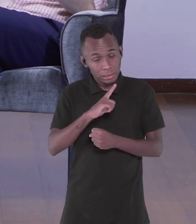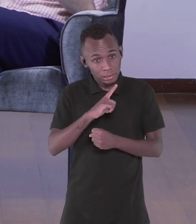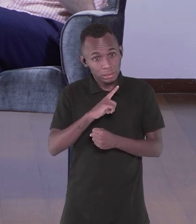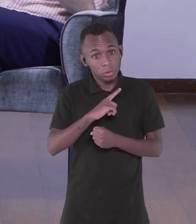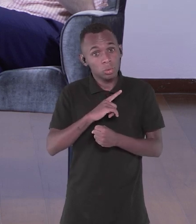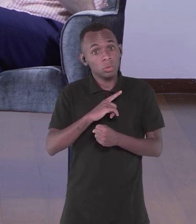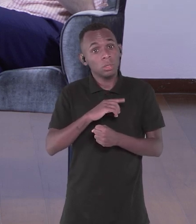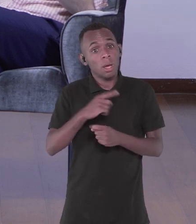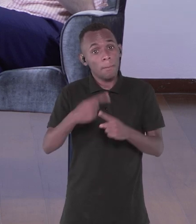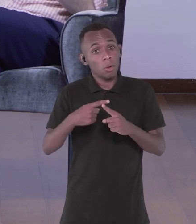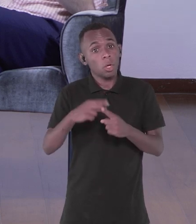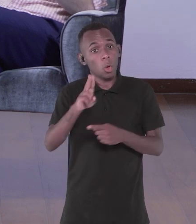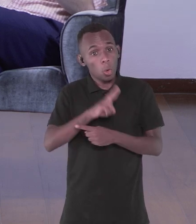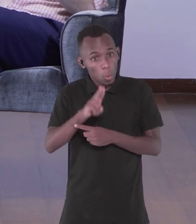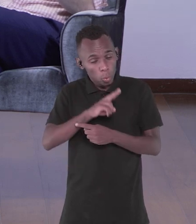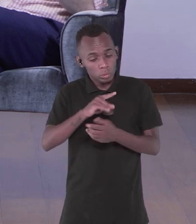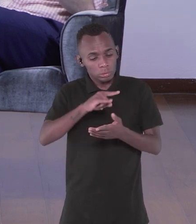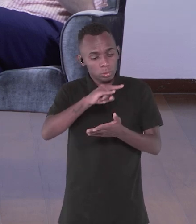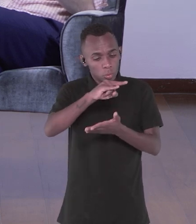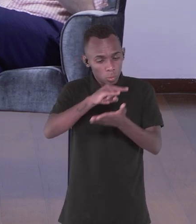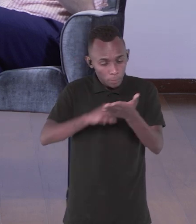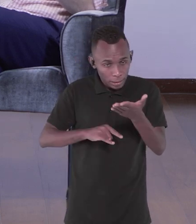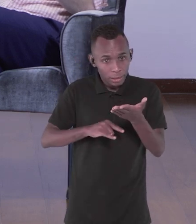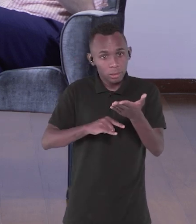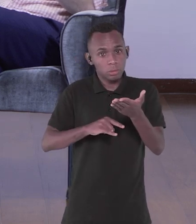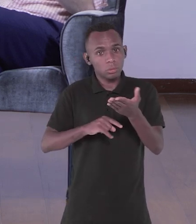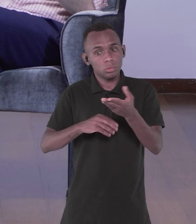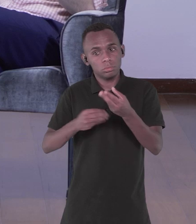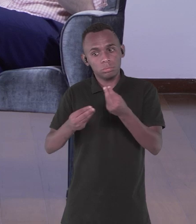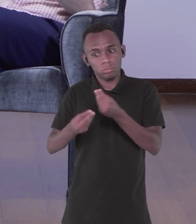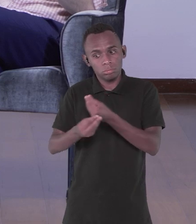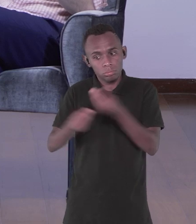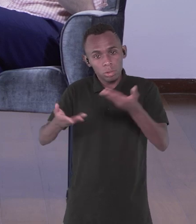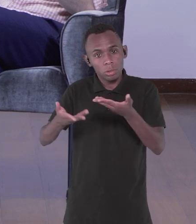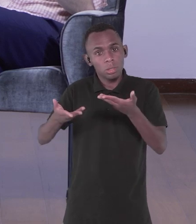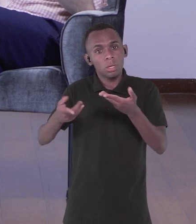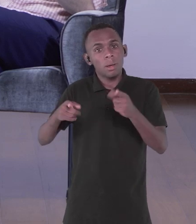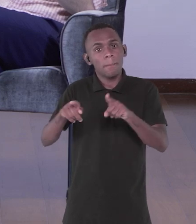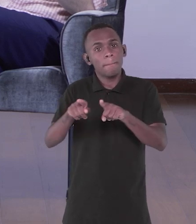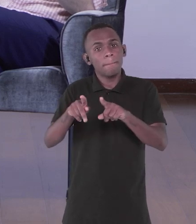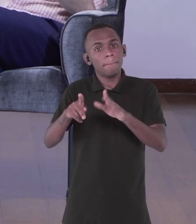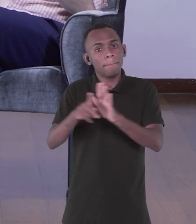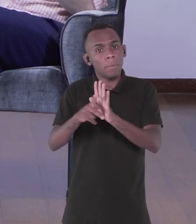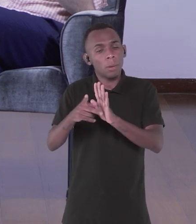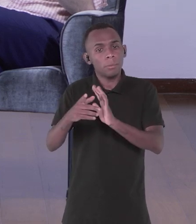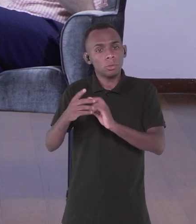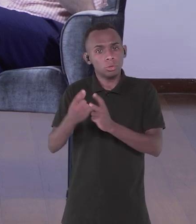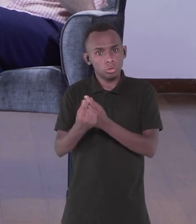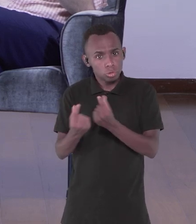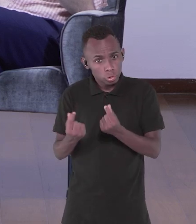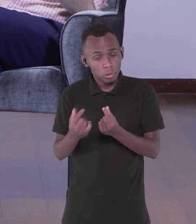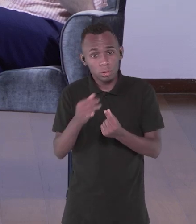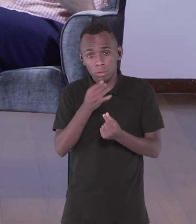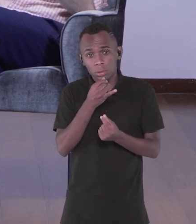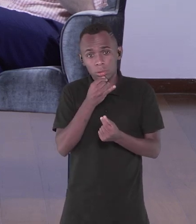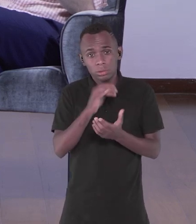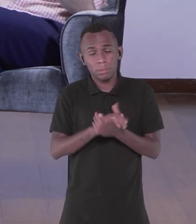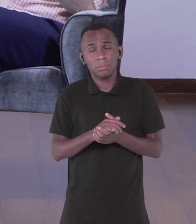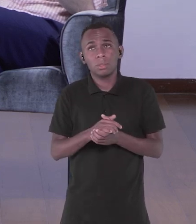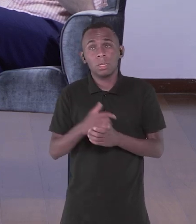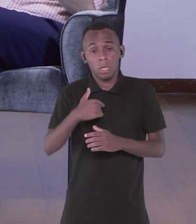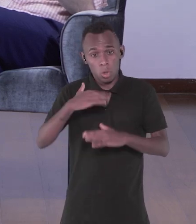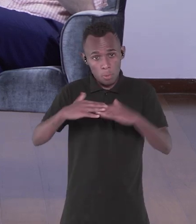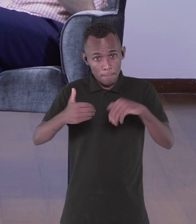com documentos, com transferências, e alguns levaram muito tempo para... Inclusive, como jornalista, eu me frustrava